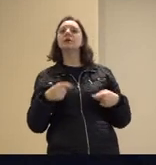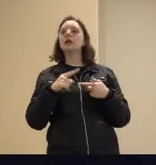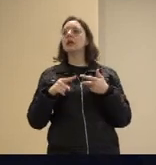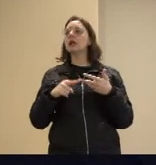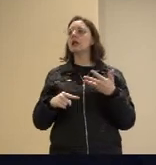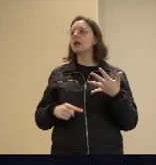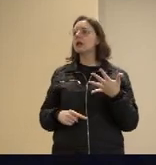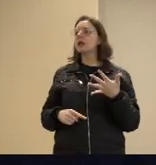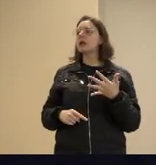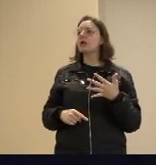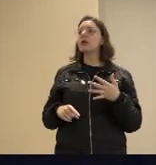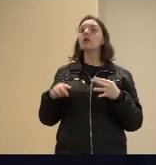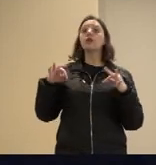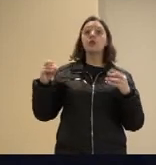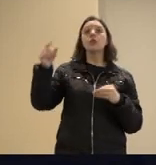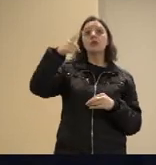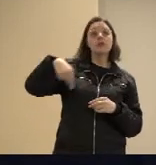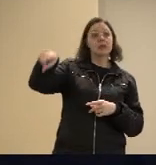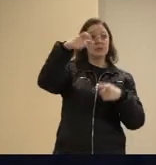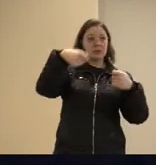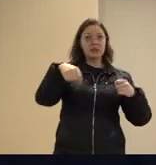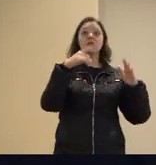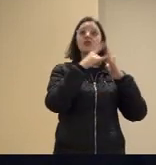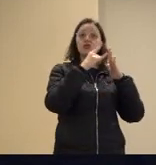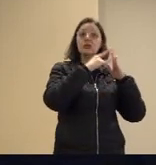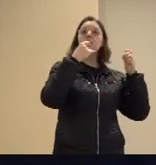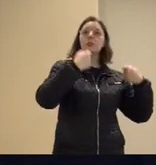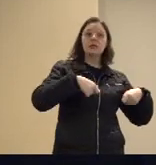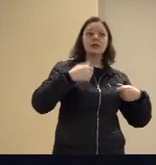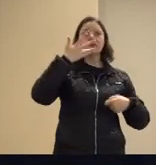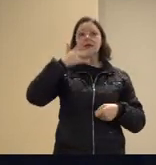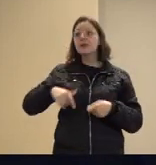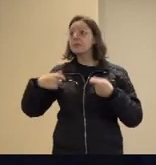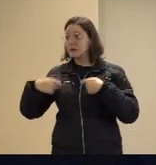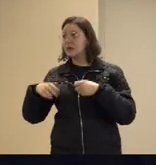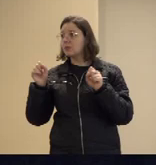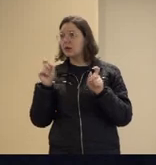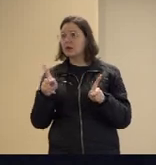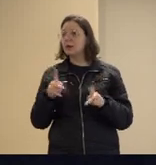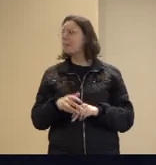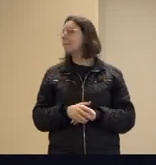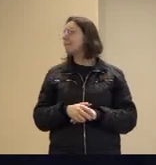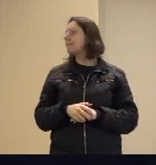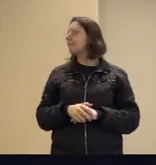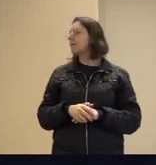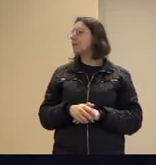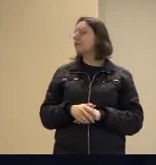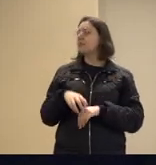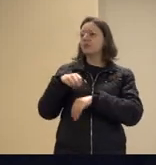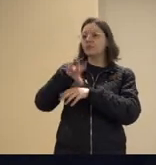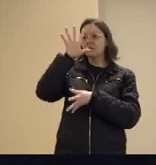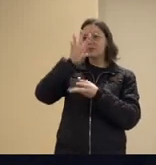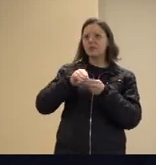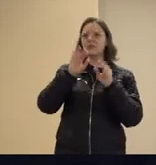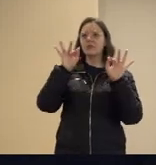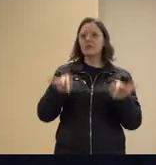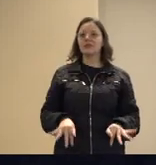respeito de vocês, das instituições e das crianças. Eu acho que de maneira muito breve era isso.